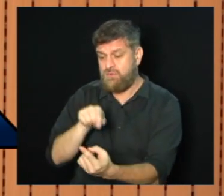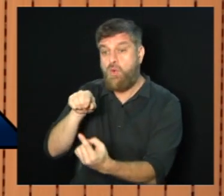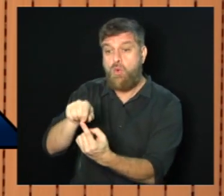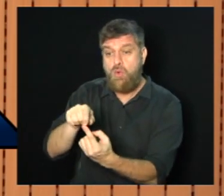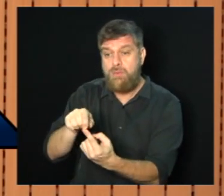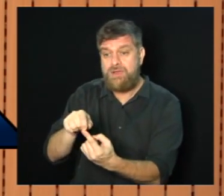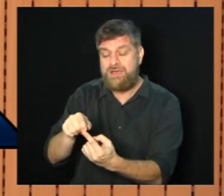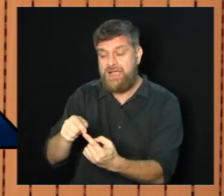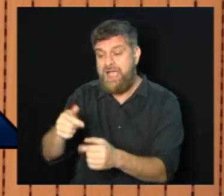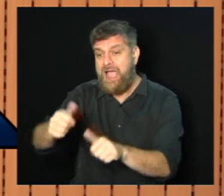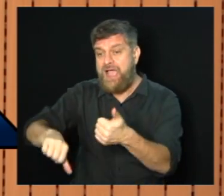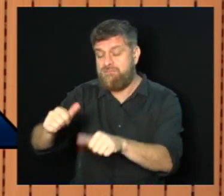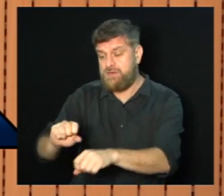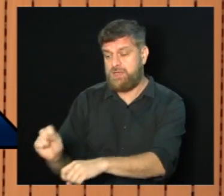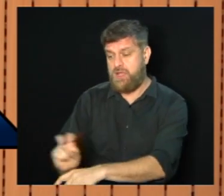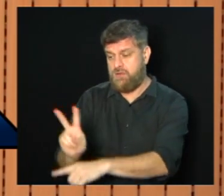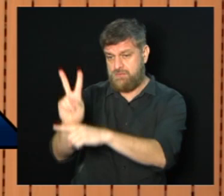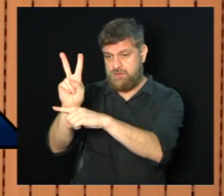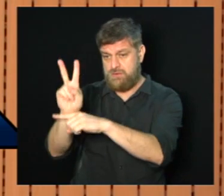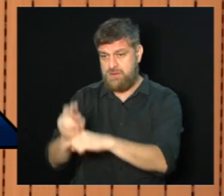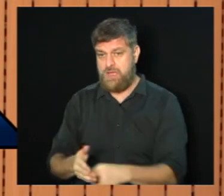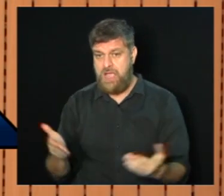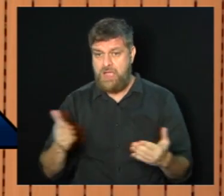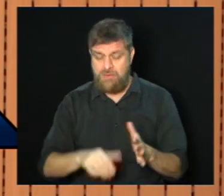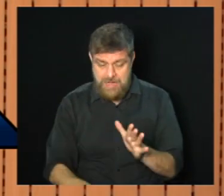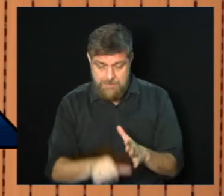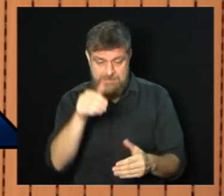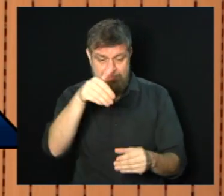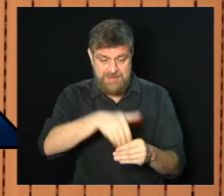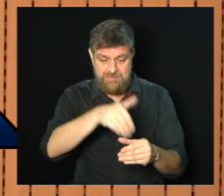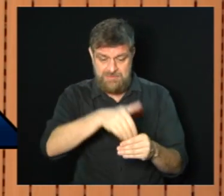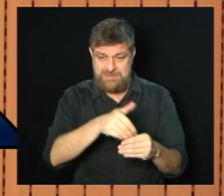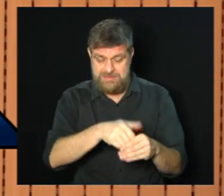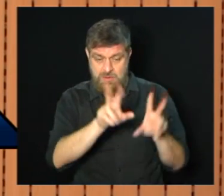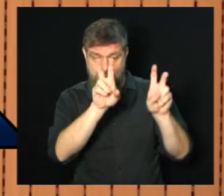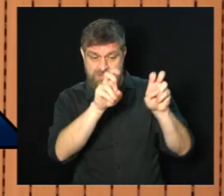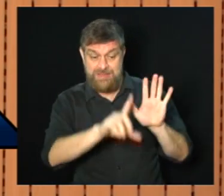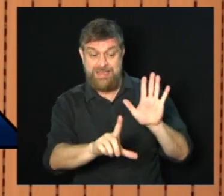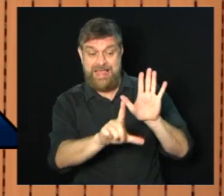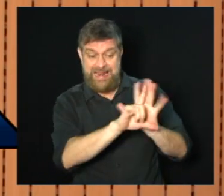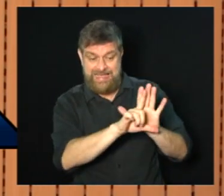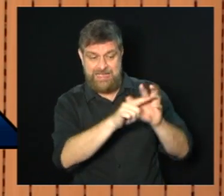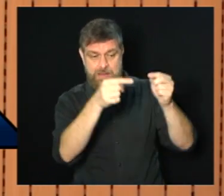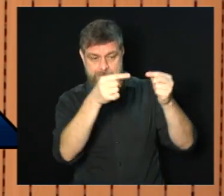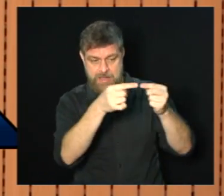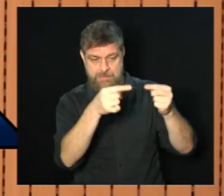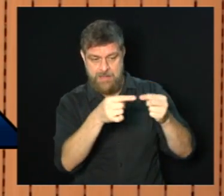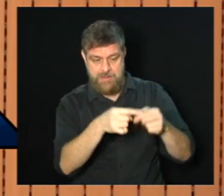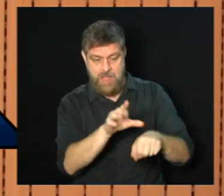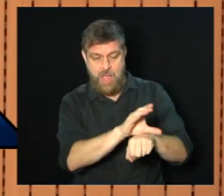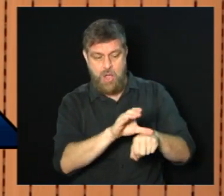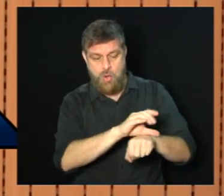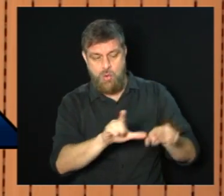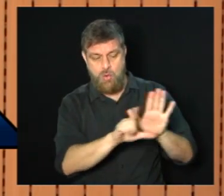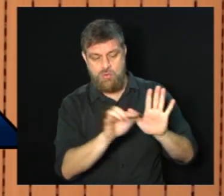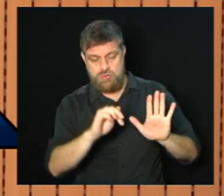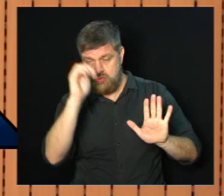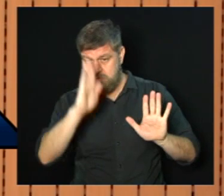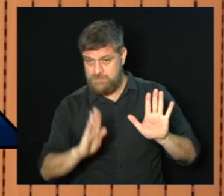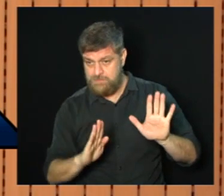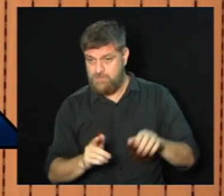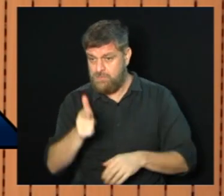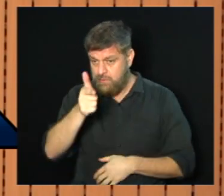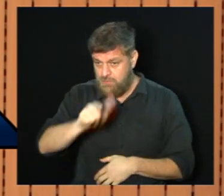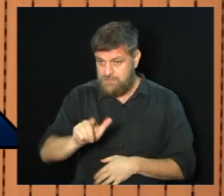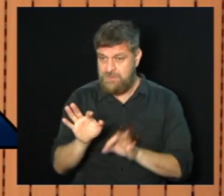sobre mérito, já que essa primeira perspectiva é uma questão, então, de legalidade e constitucionalidade. Repito,